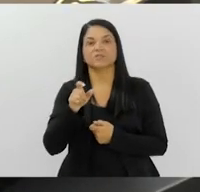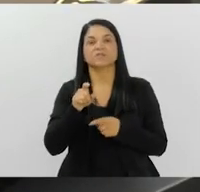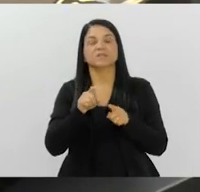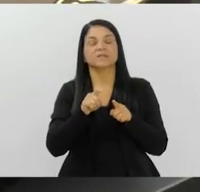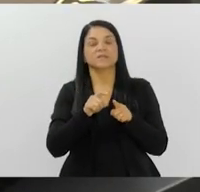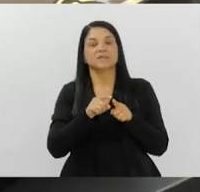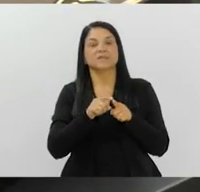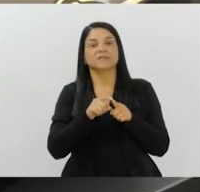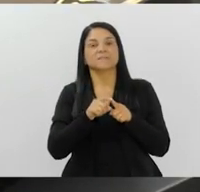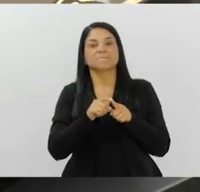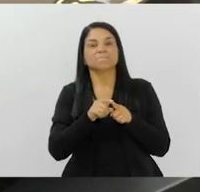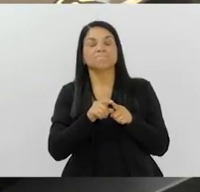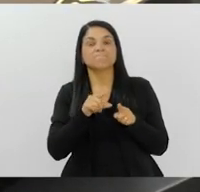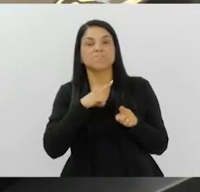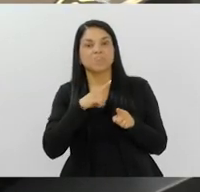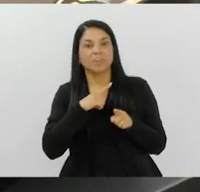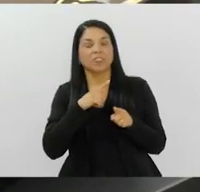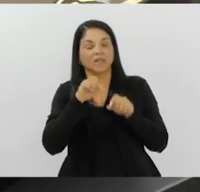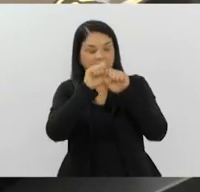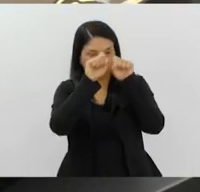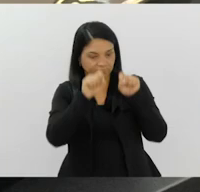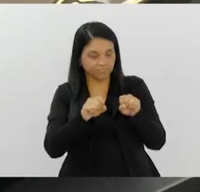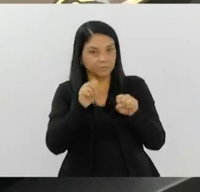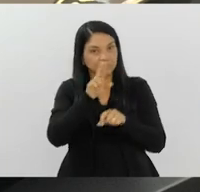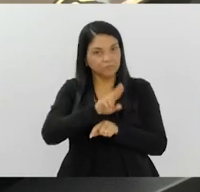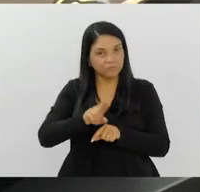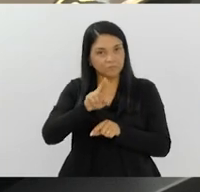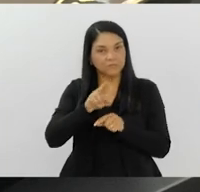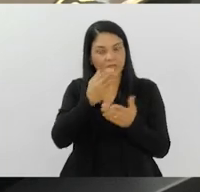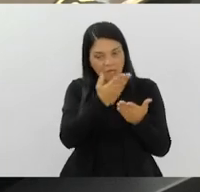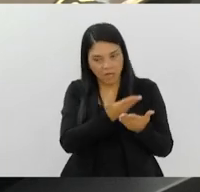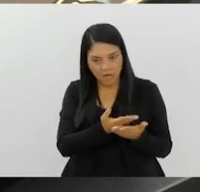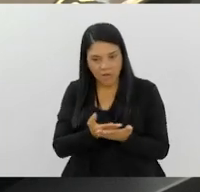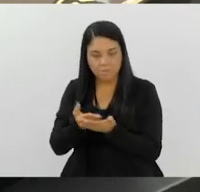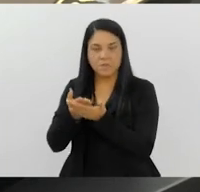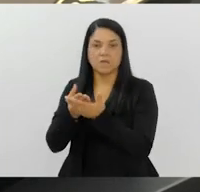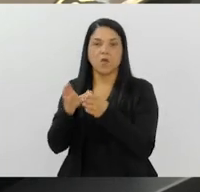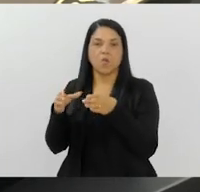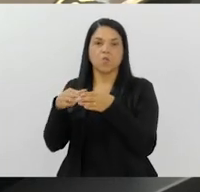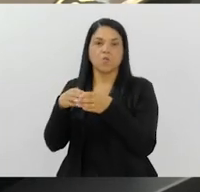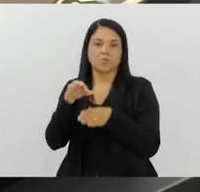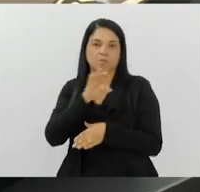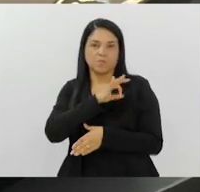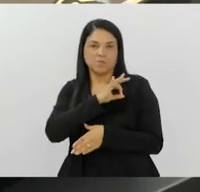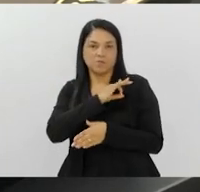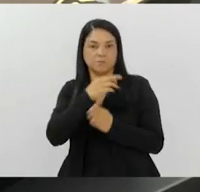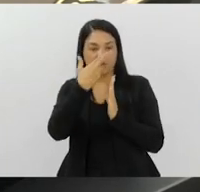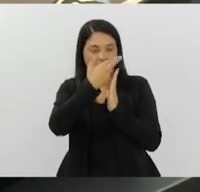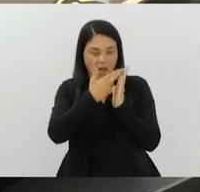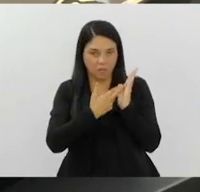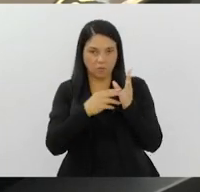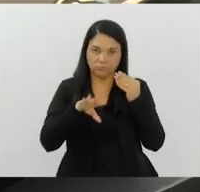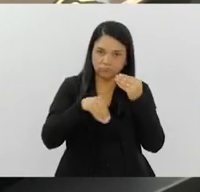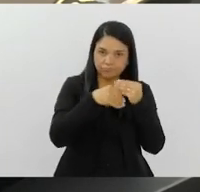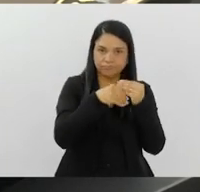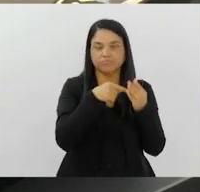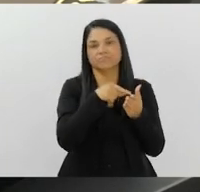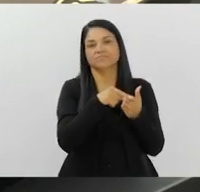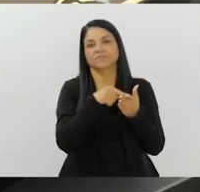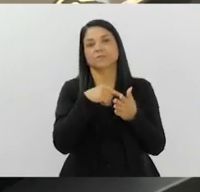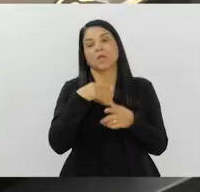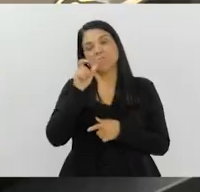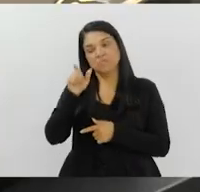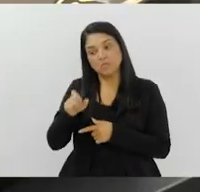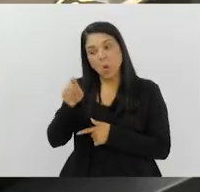utilizar esse tipo de sistema encaminhe para um controle da polícia militar e polícia civil para que entrem no relatório também senão a pessoa pode